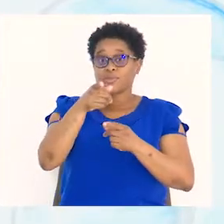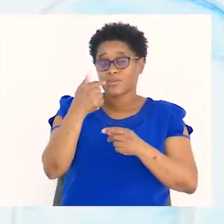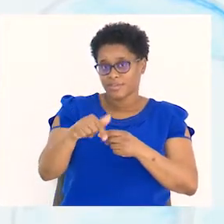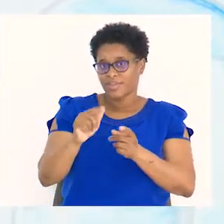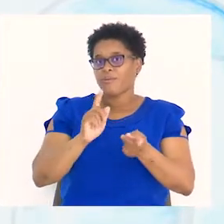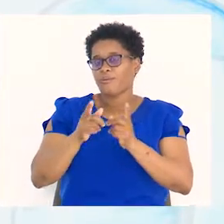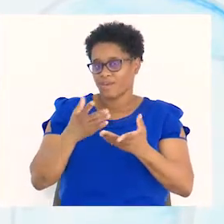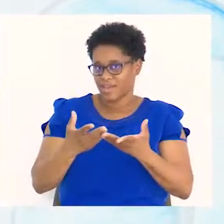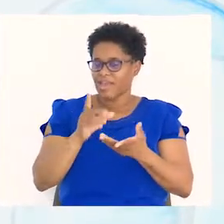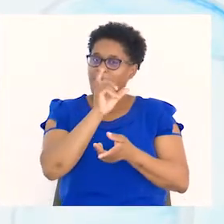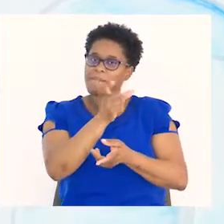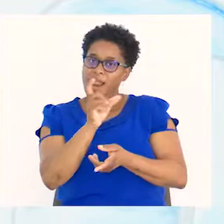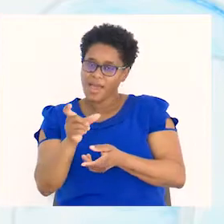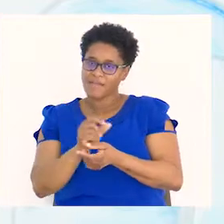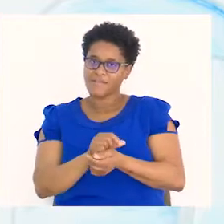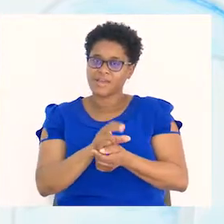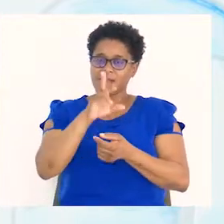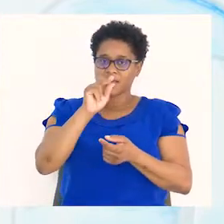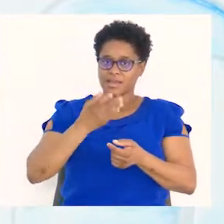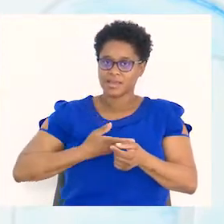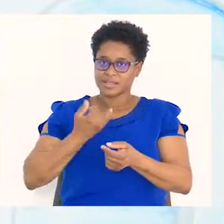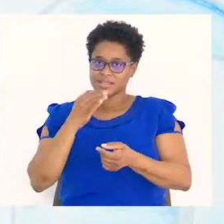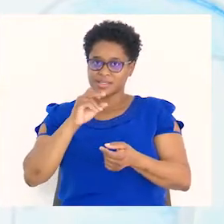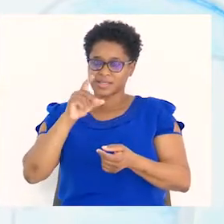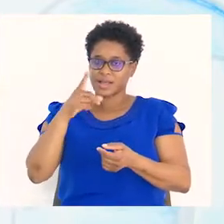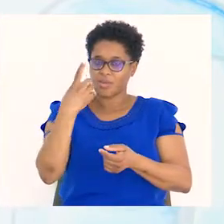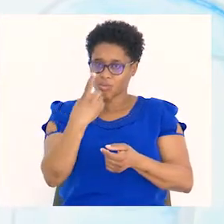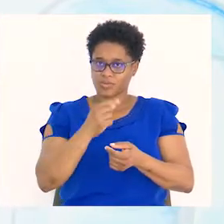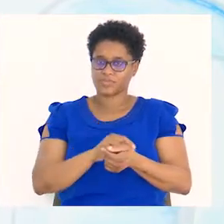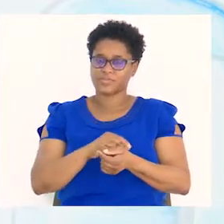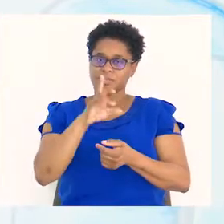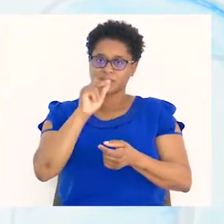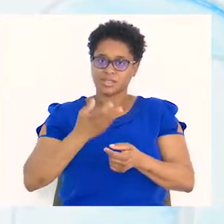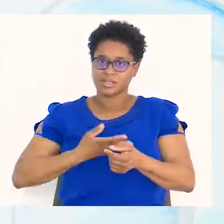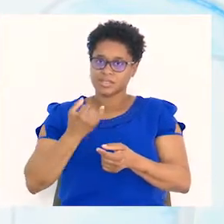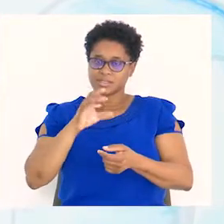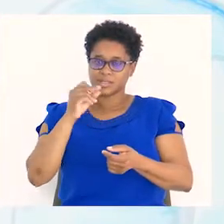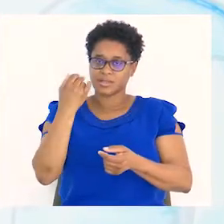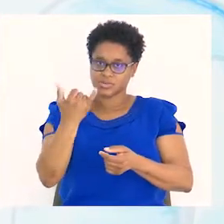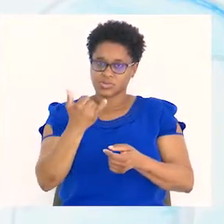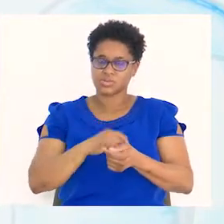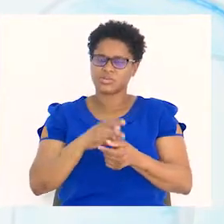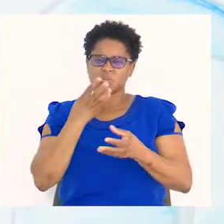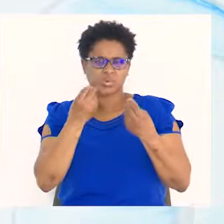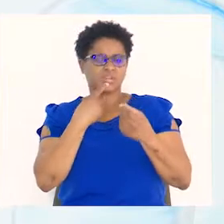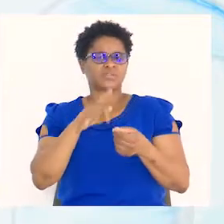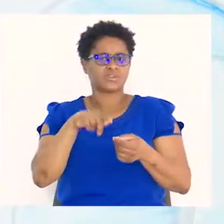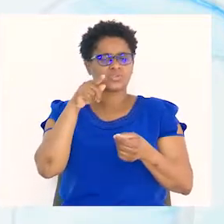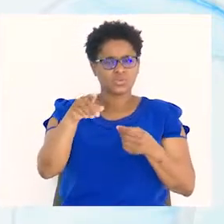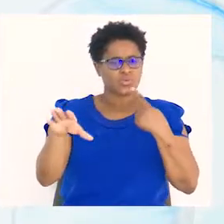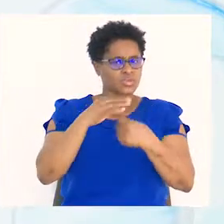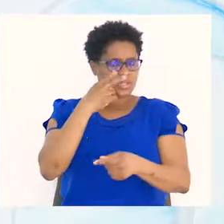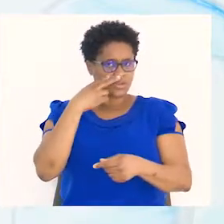aquilo que é a palavra, a radical 1, radical 2. Certas vezes tu consegues ver